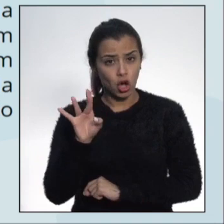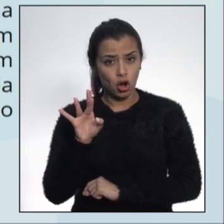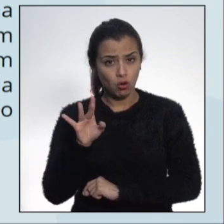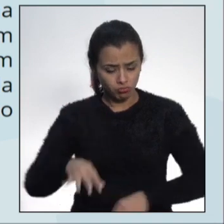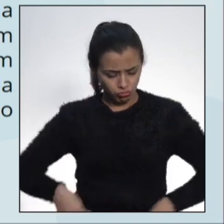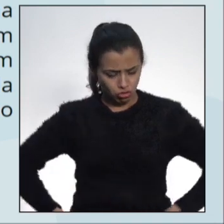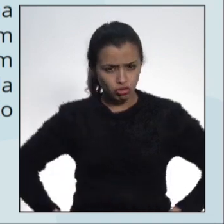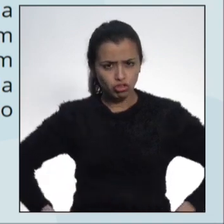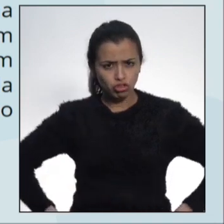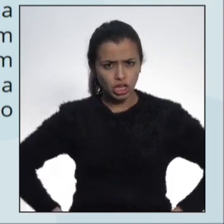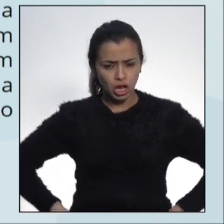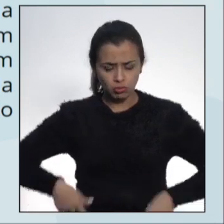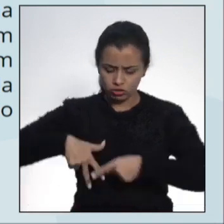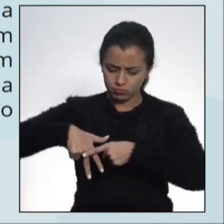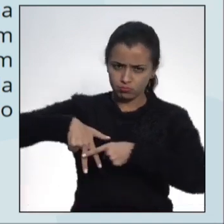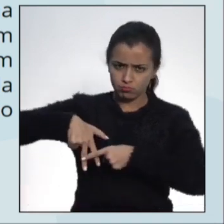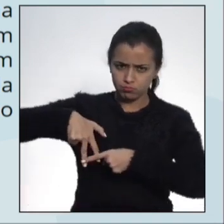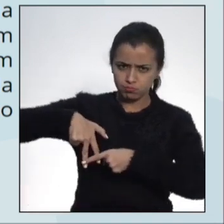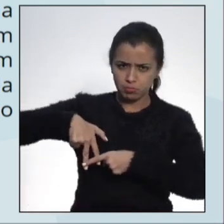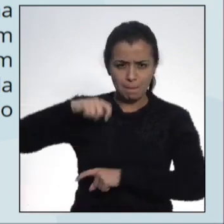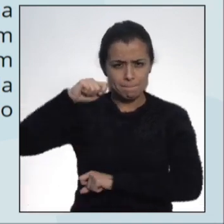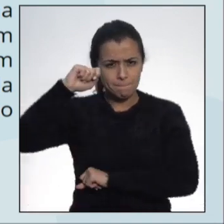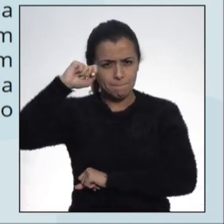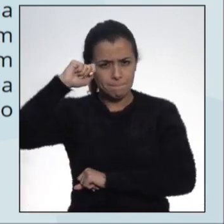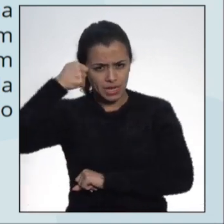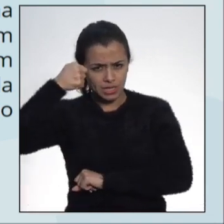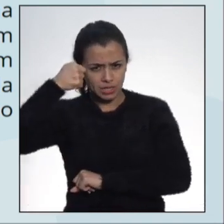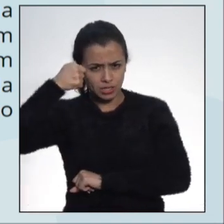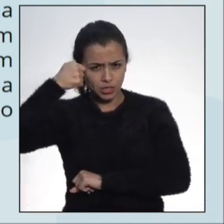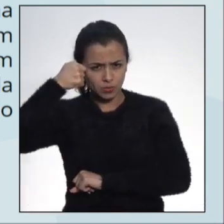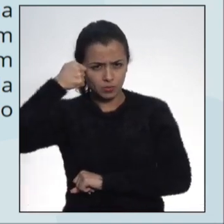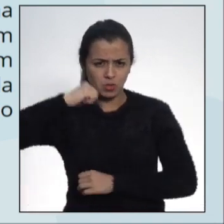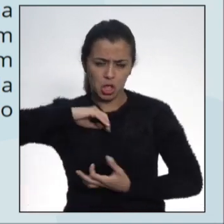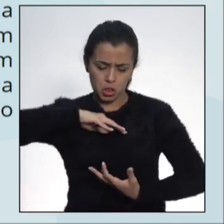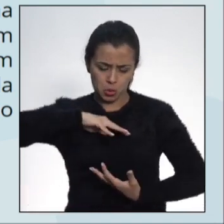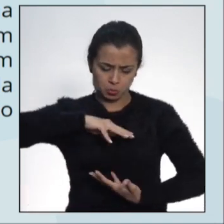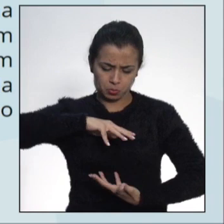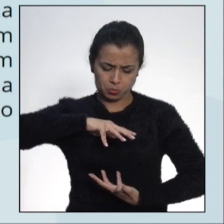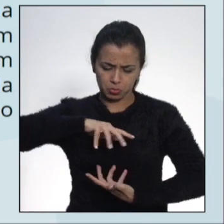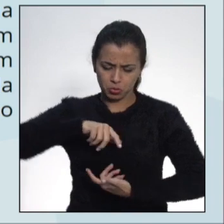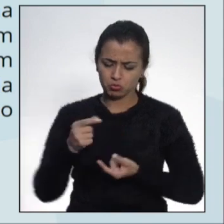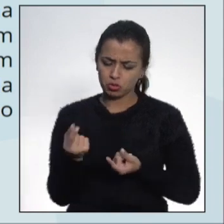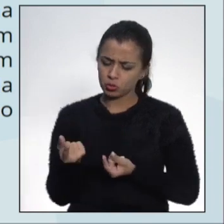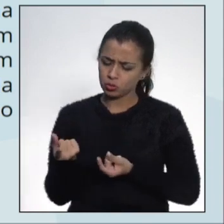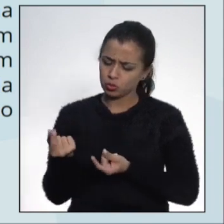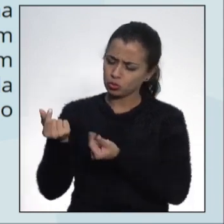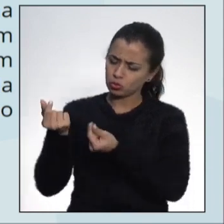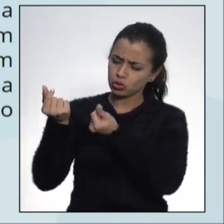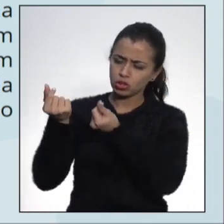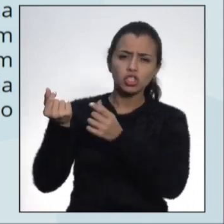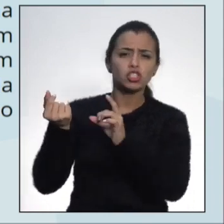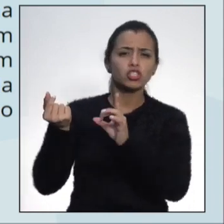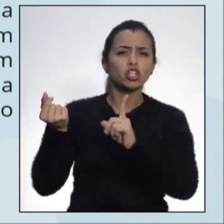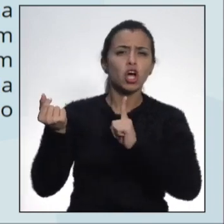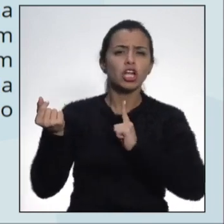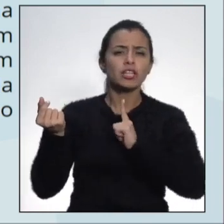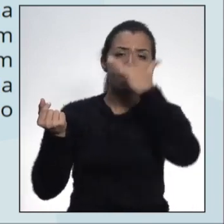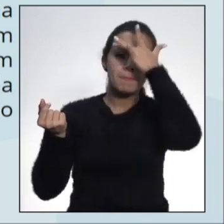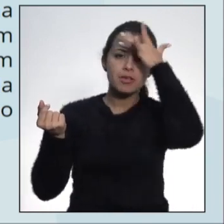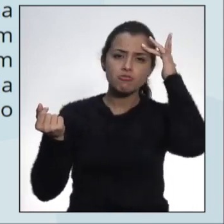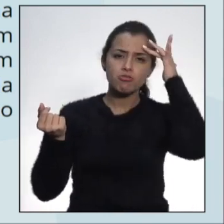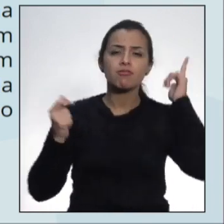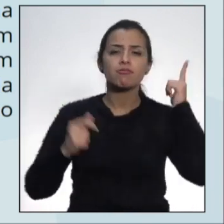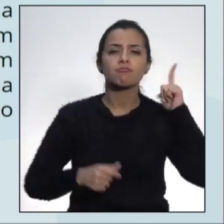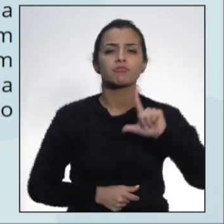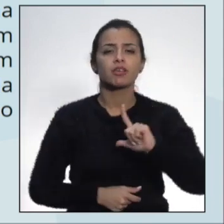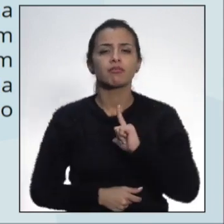chambre. No mundo, a fortuna é para quem sabe adquiri-la. Pintam na